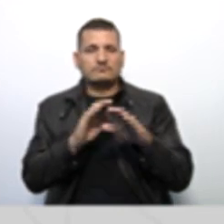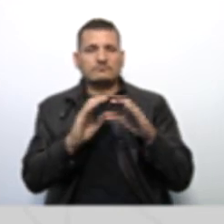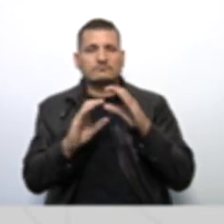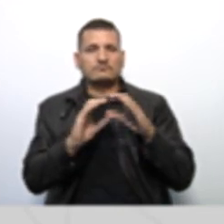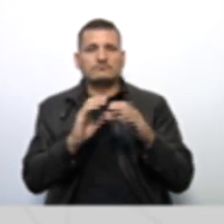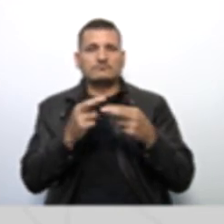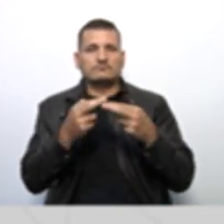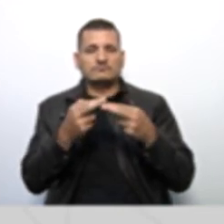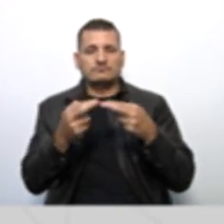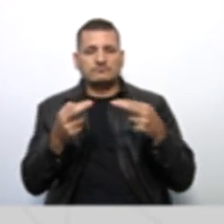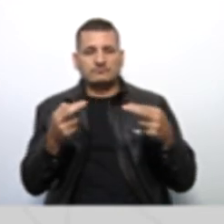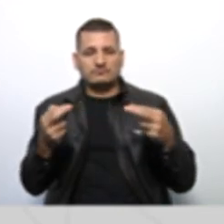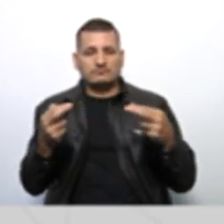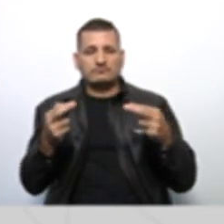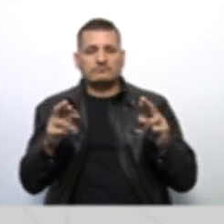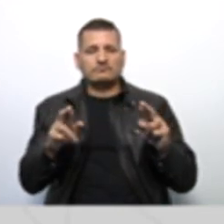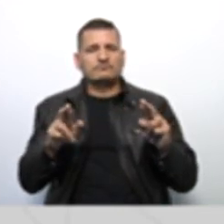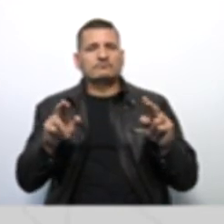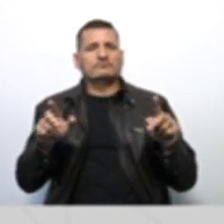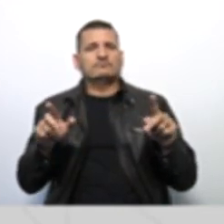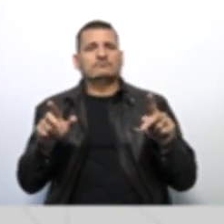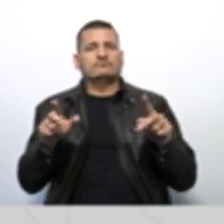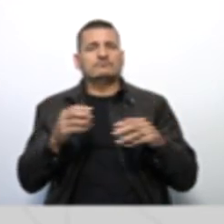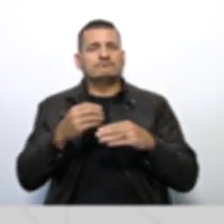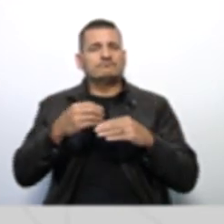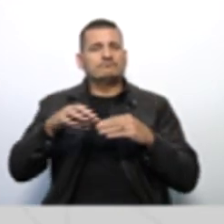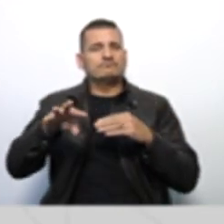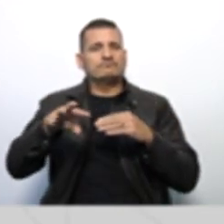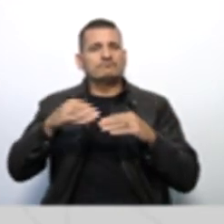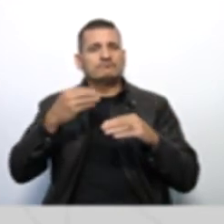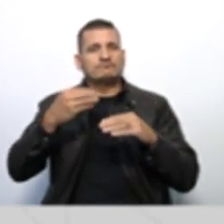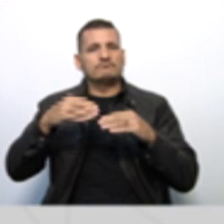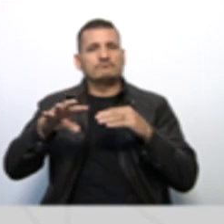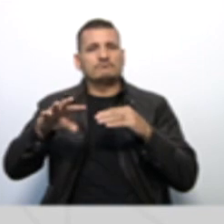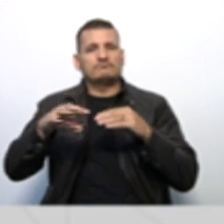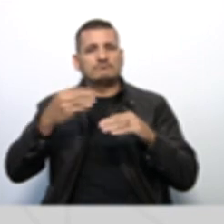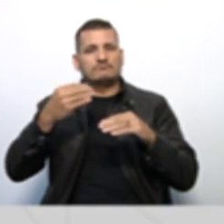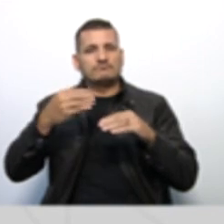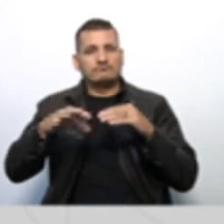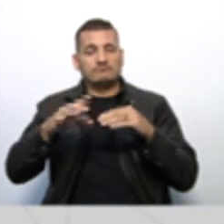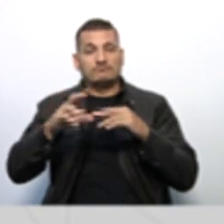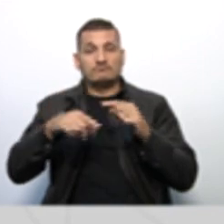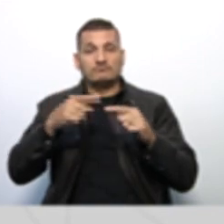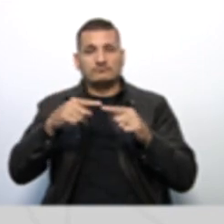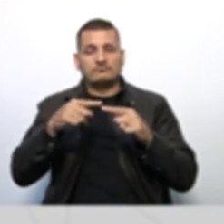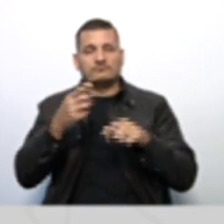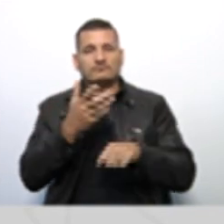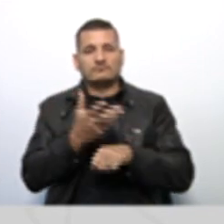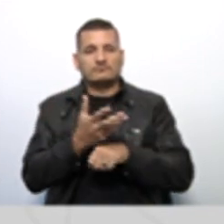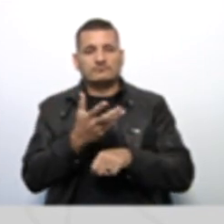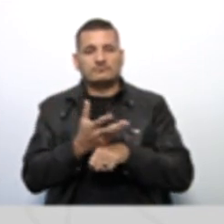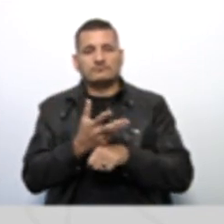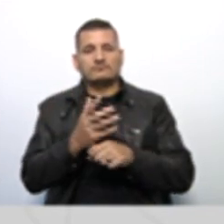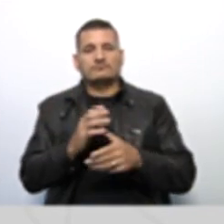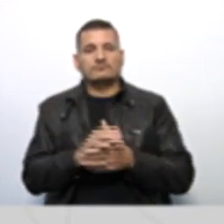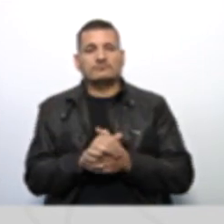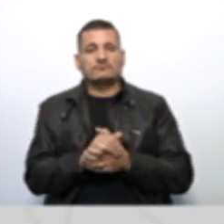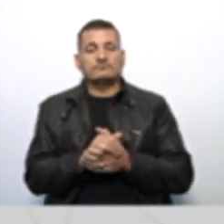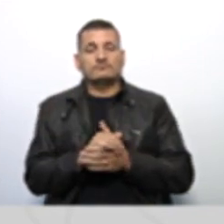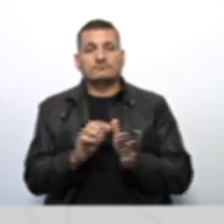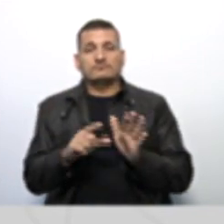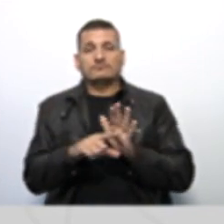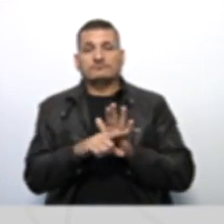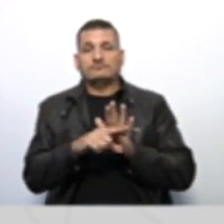rede, diferenciar os meios de transmissão. Esses são os objetivos da nossa disciplina, né? E a nossa